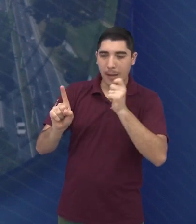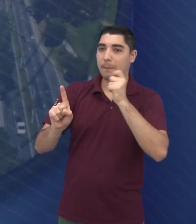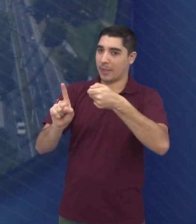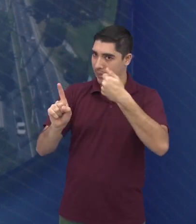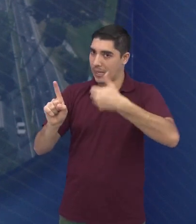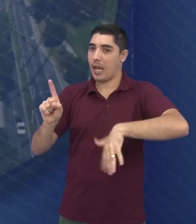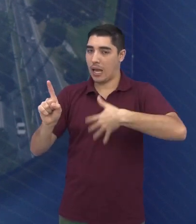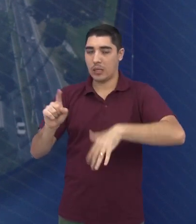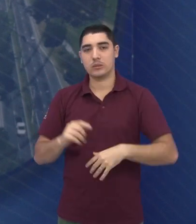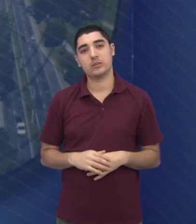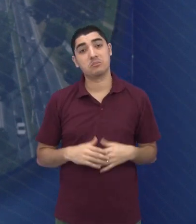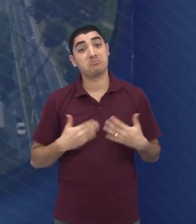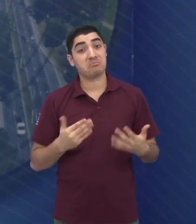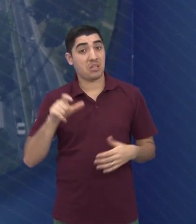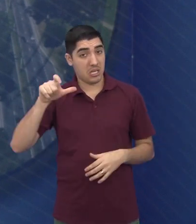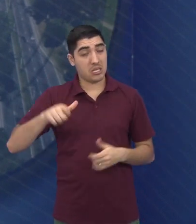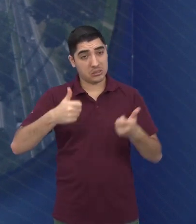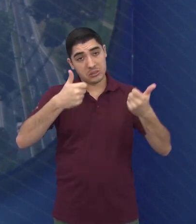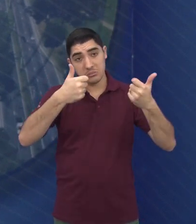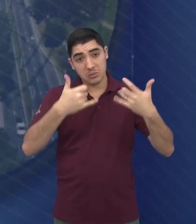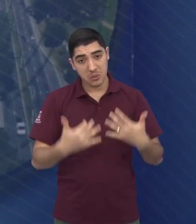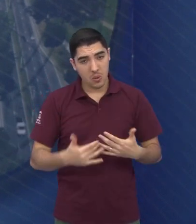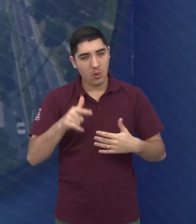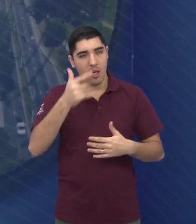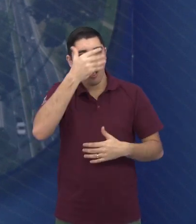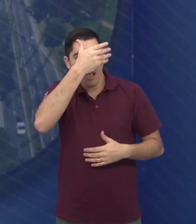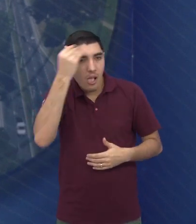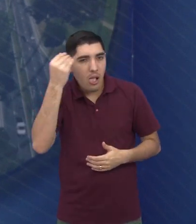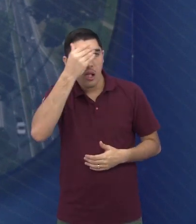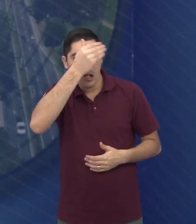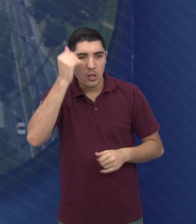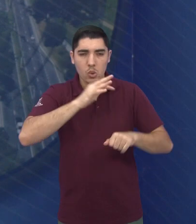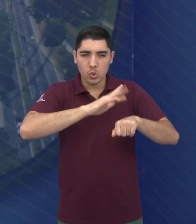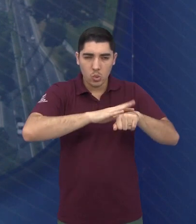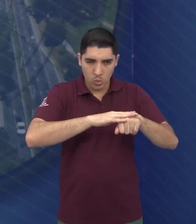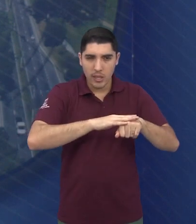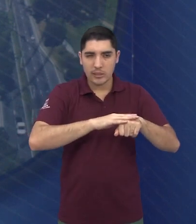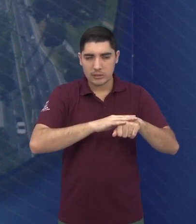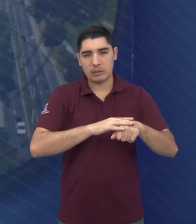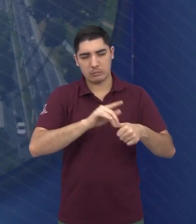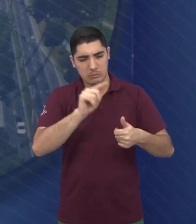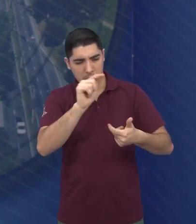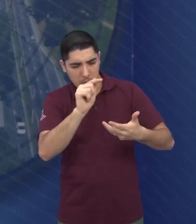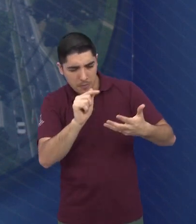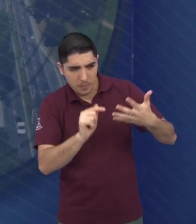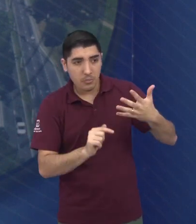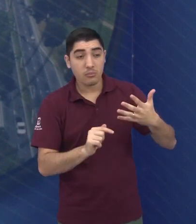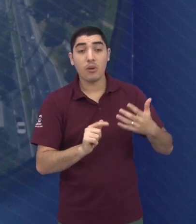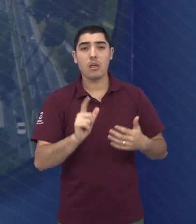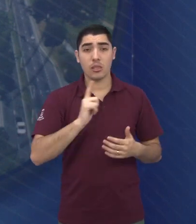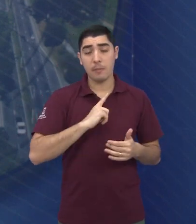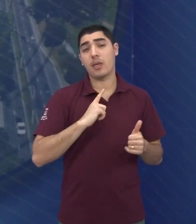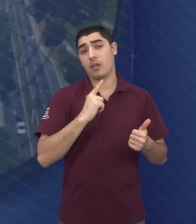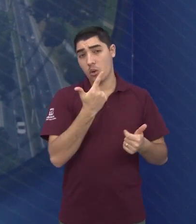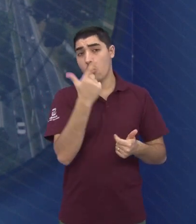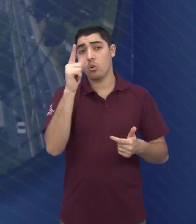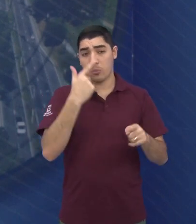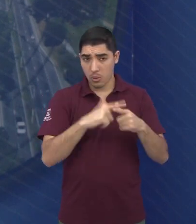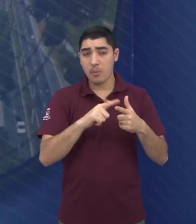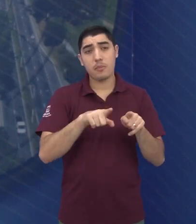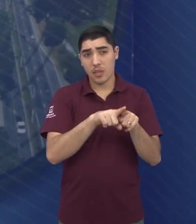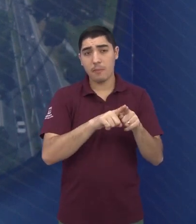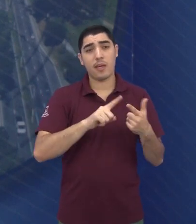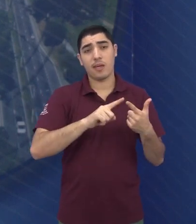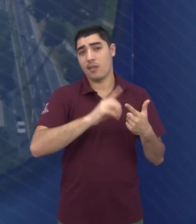questão da demência, do Alzheimer, e a gente pode lembrar também de outras alterações, né? Depressão, ansiedade,